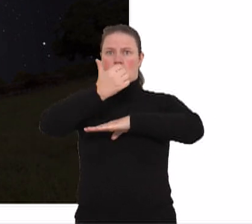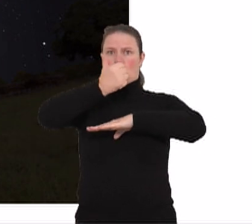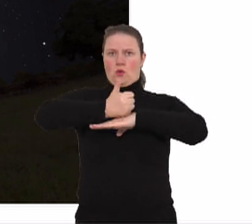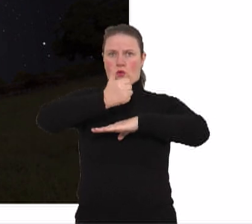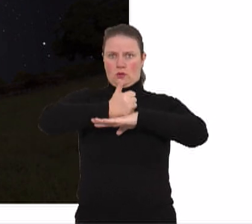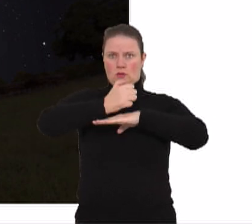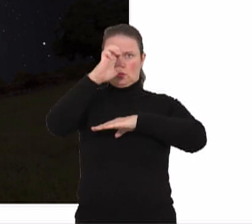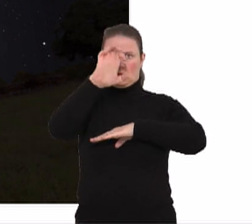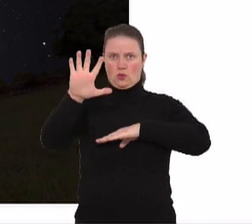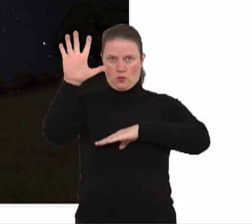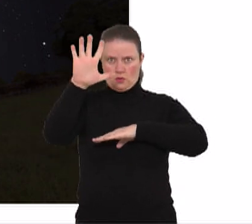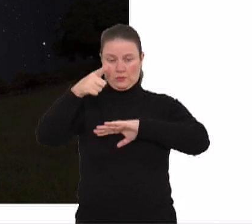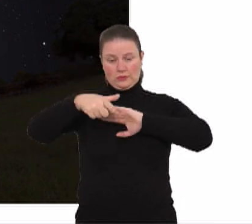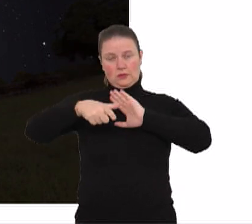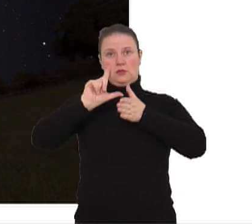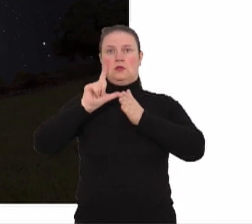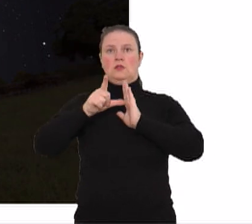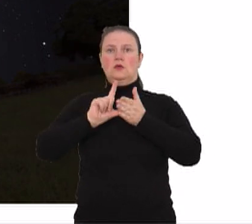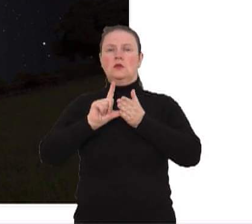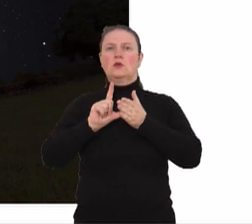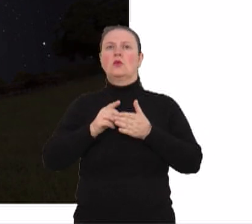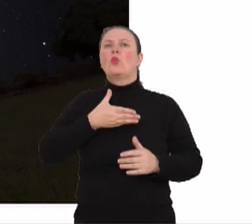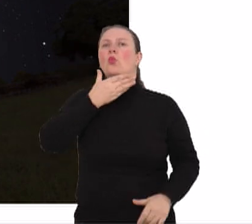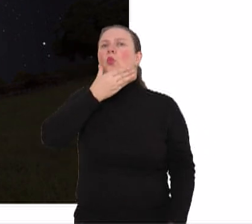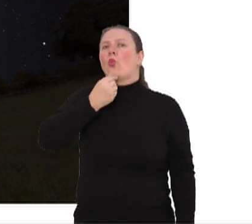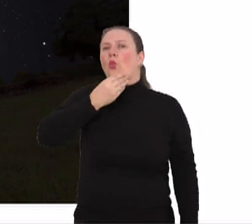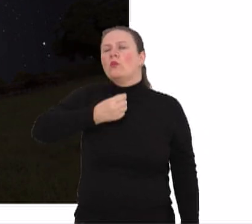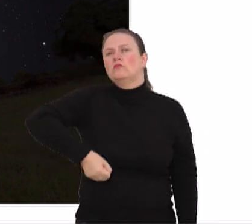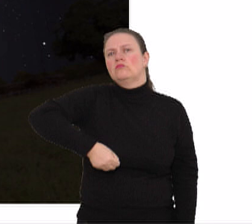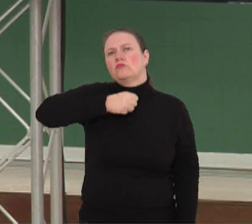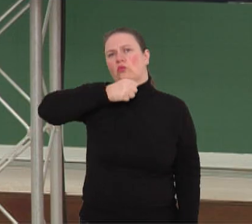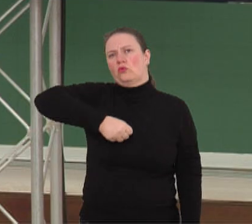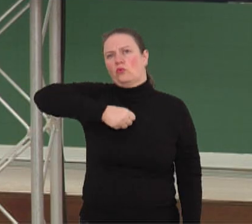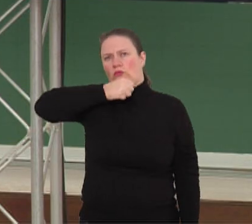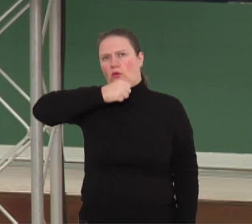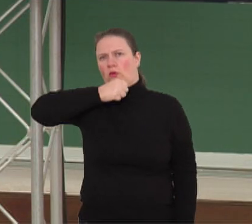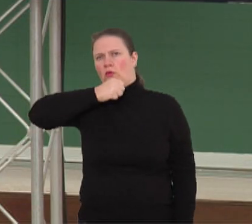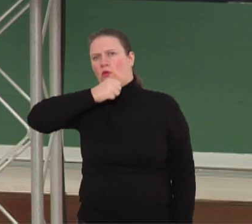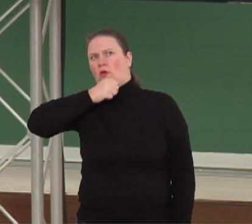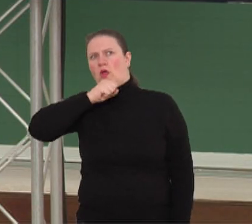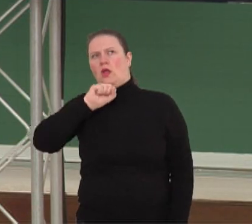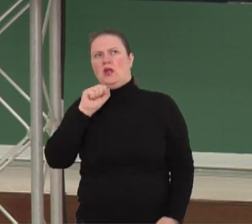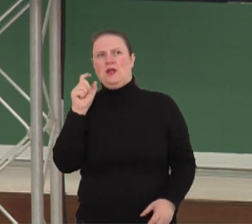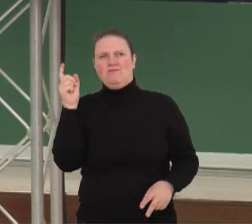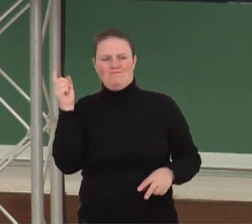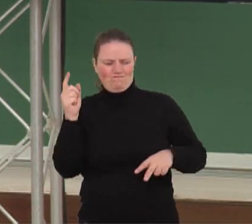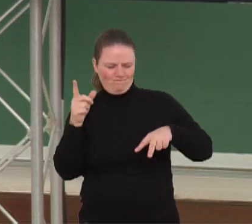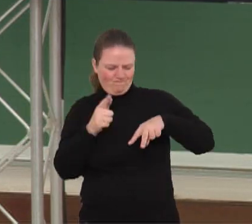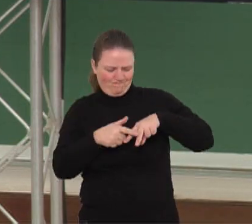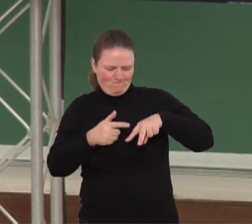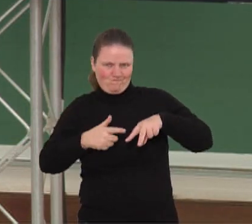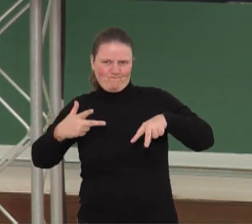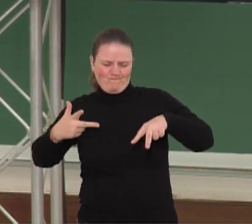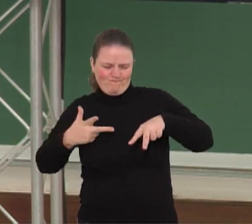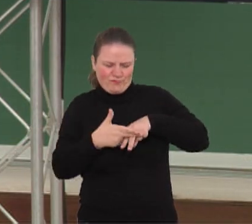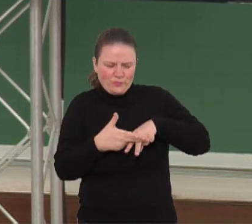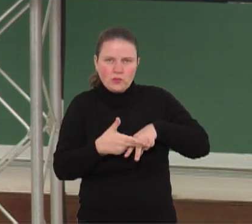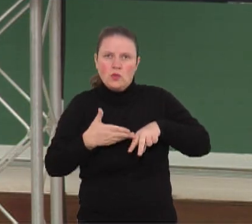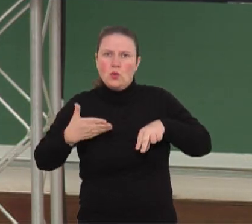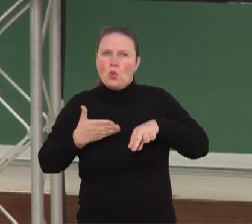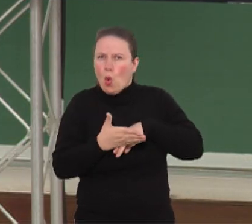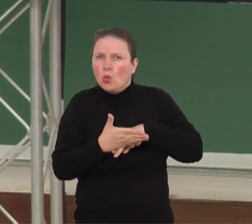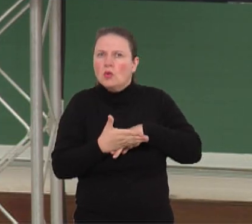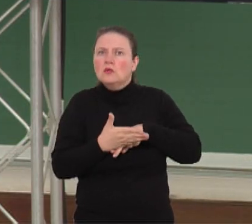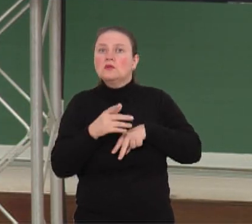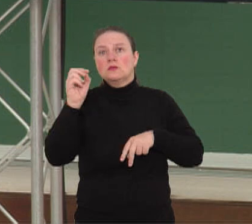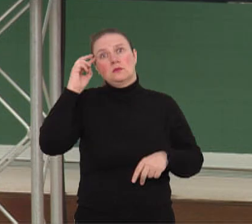colonização, e enxerga o chamado homem velho, que por castigo dos deuses perdeu uma das pernas, né? E tem toda uma lenda envolvendo eles. E